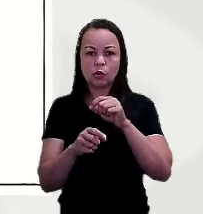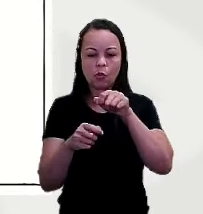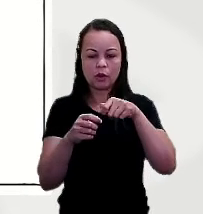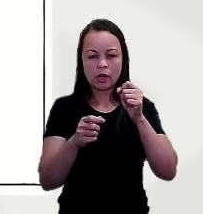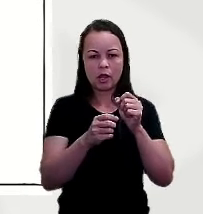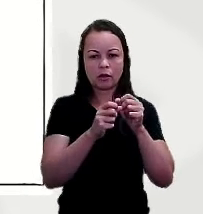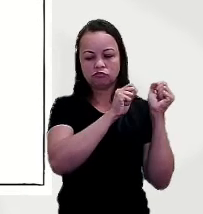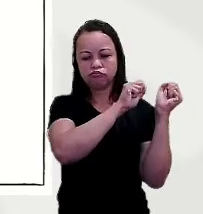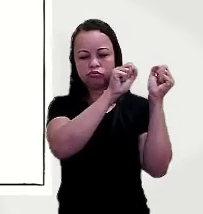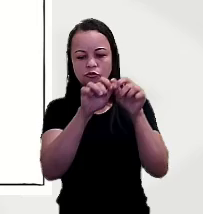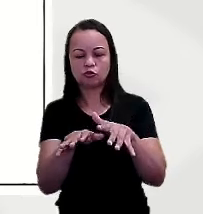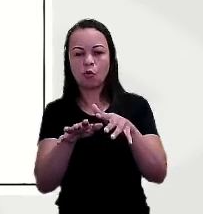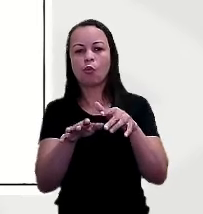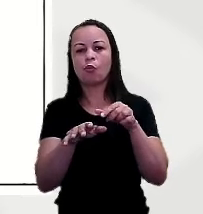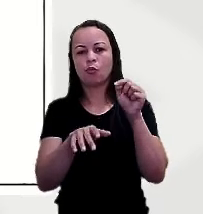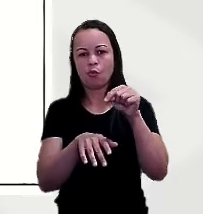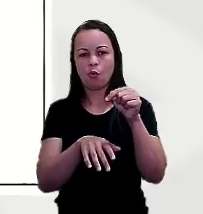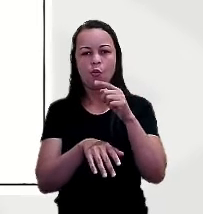no rio.